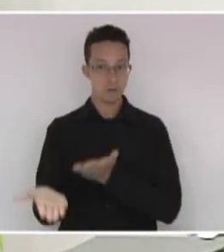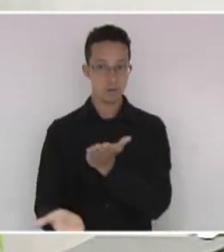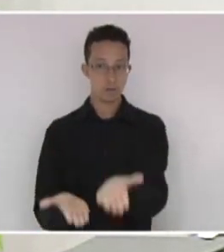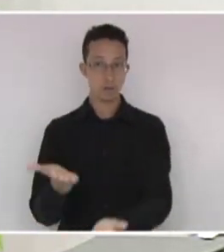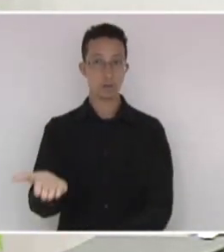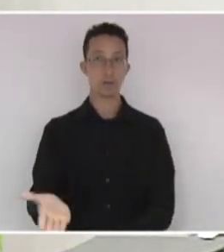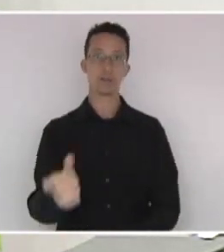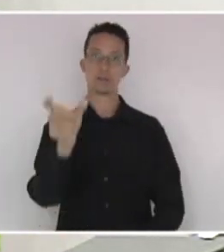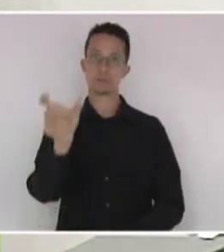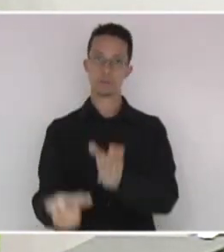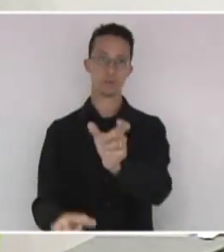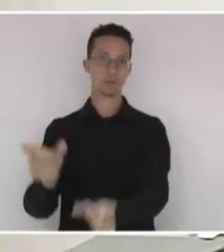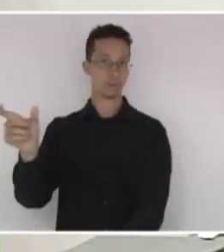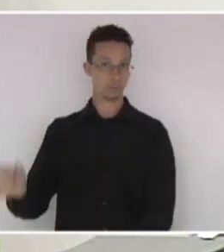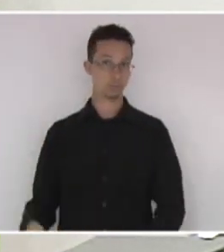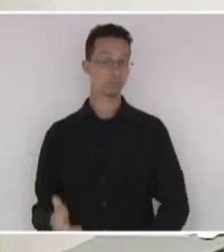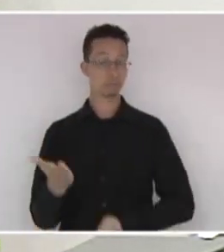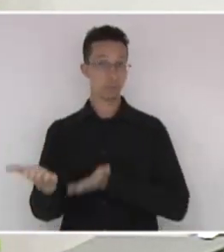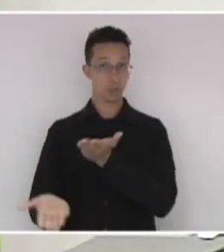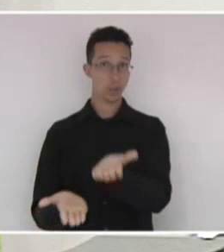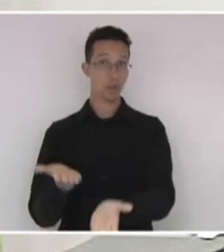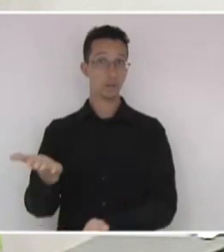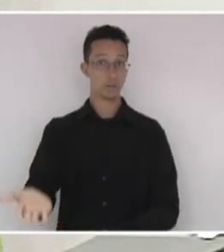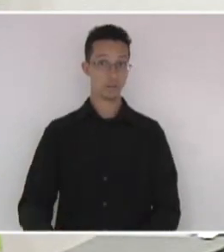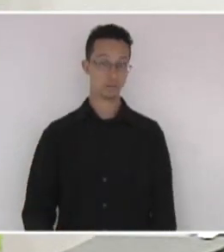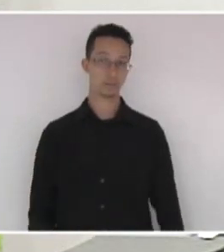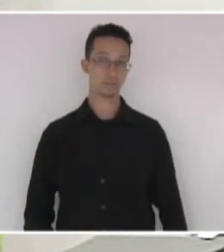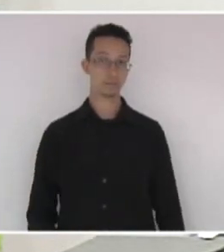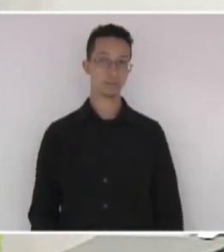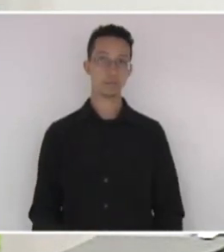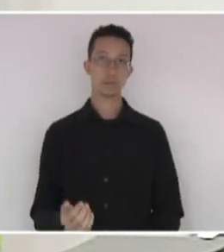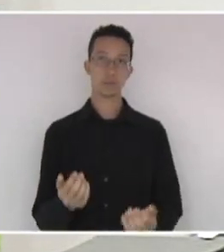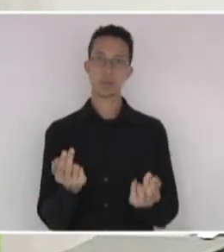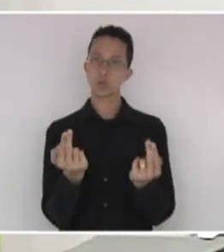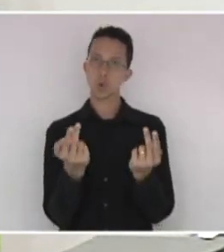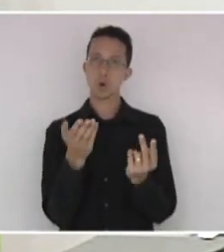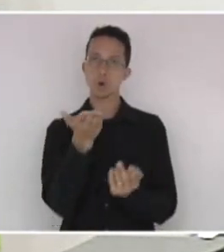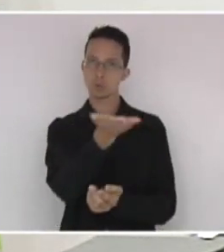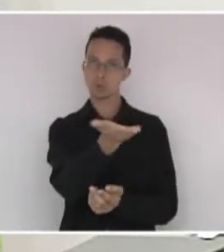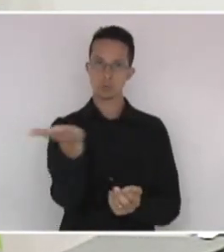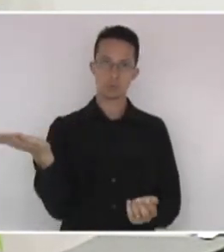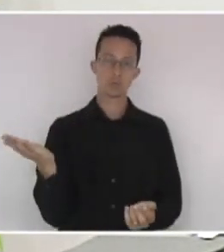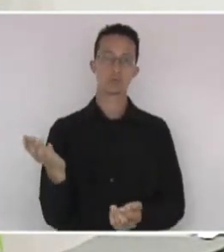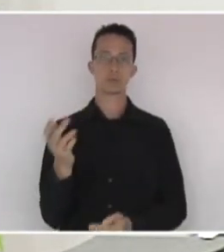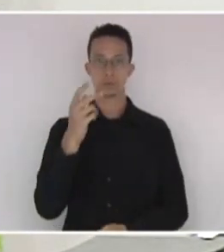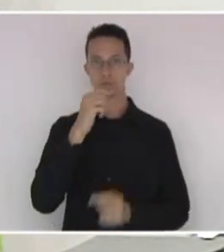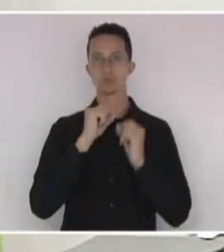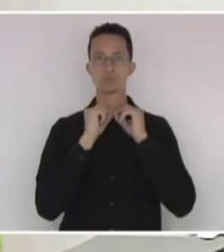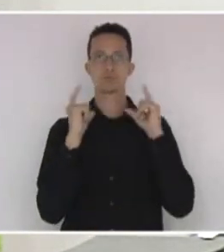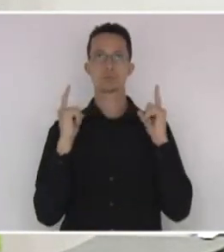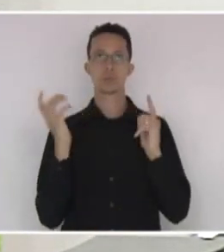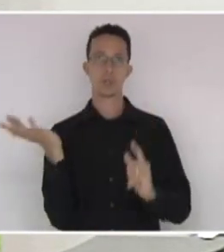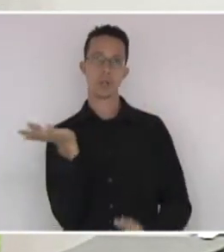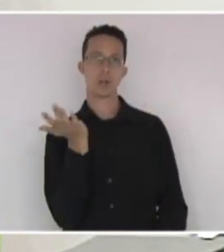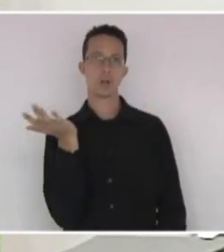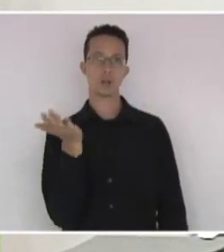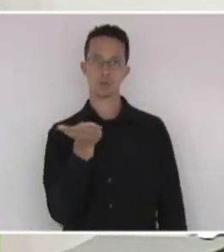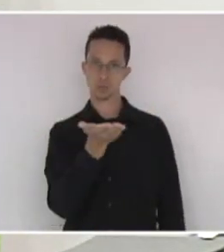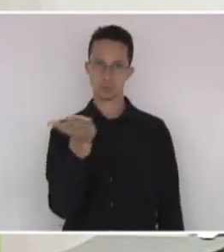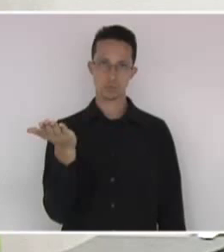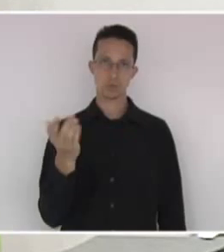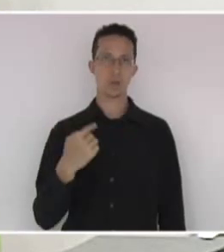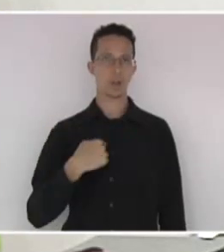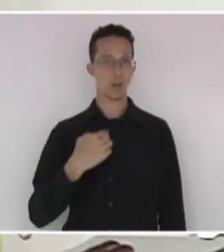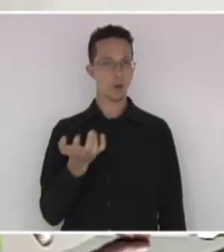pessoa. Servem. Assim como os nossos garçons aqui, que eu tenho uma inveja, assim, né?